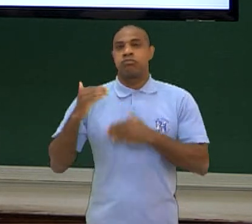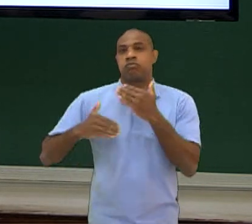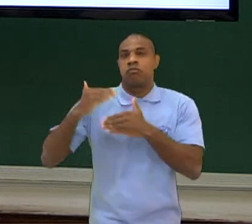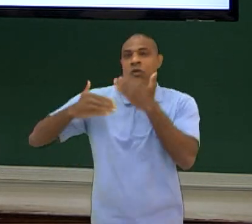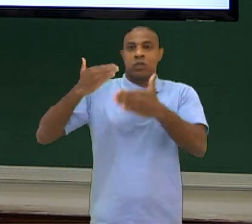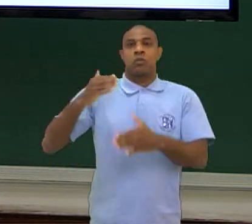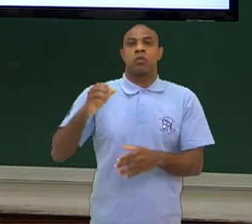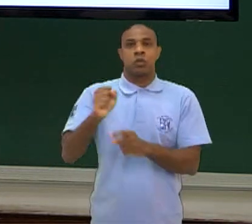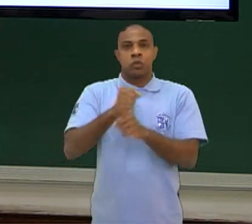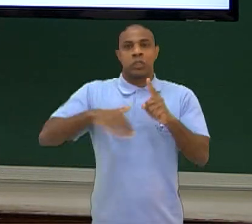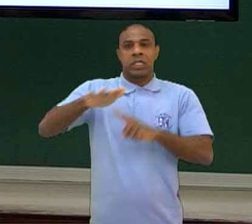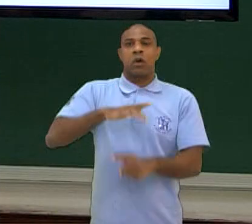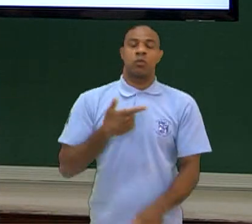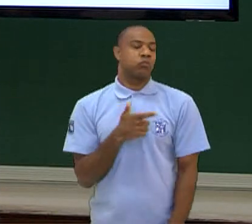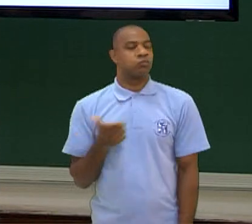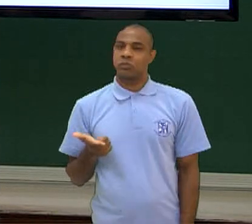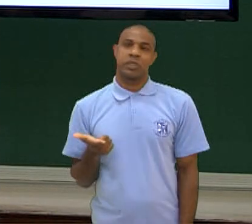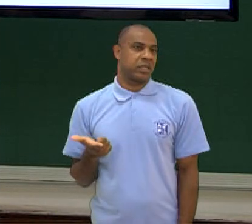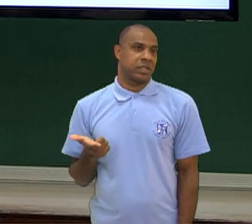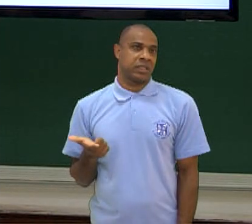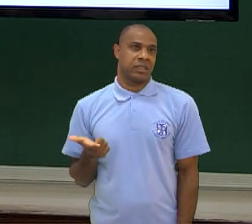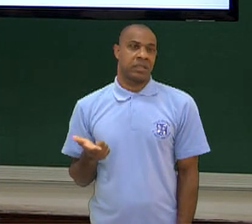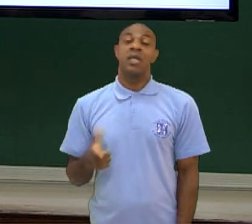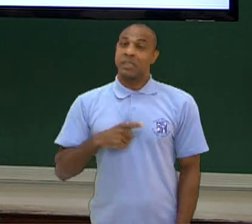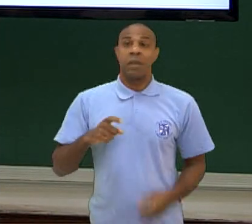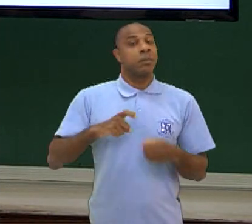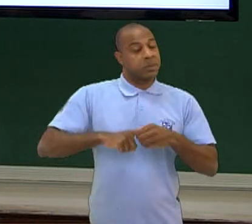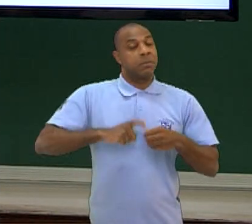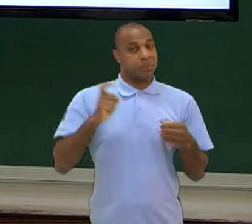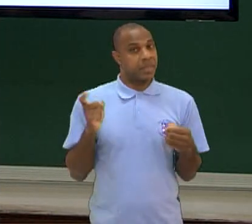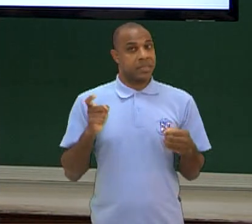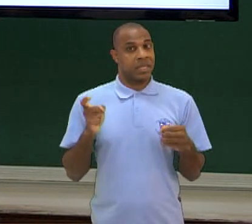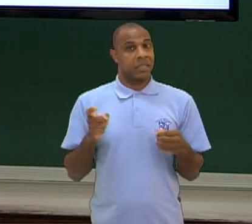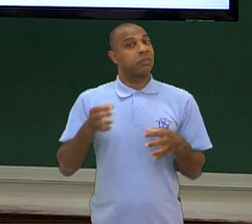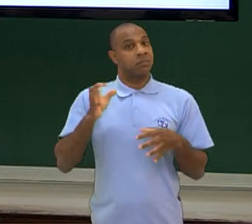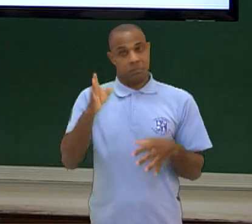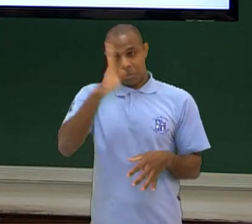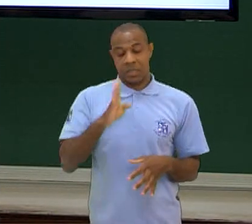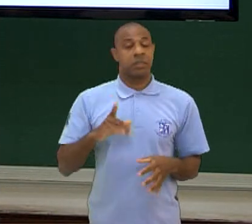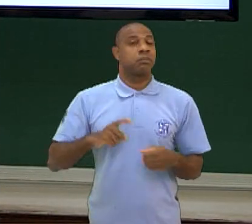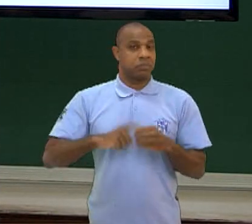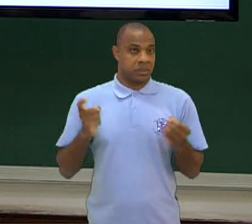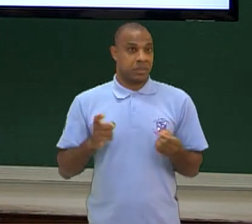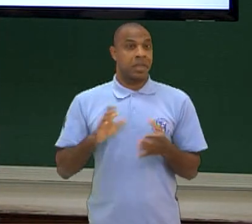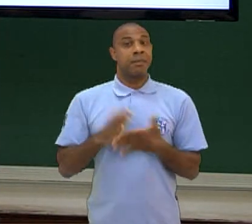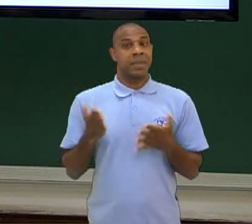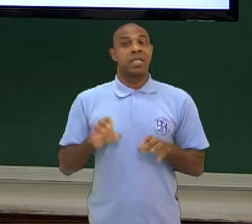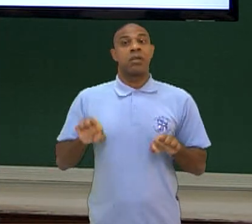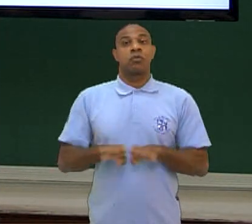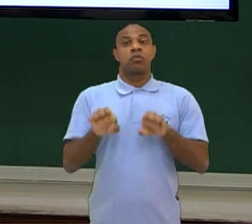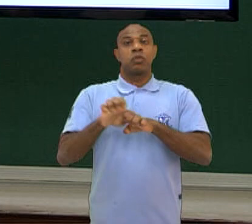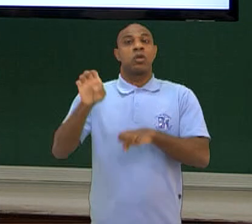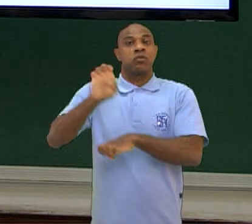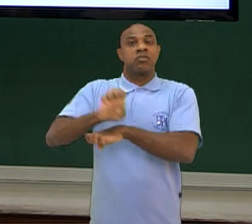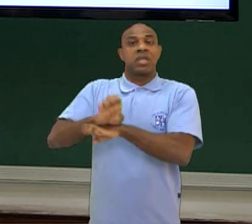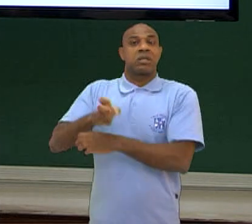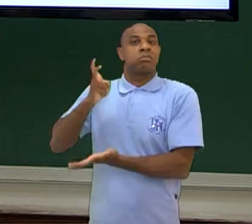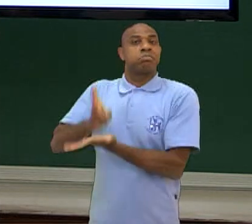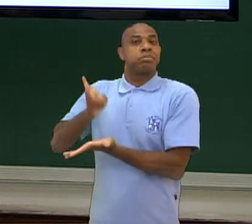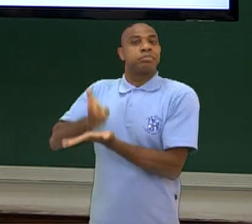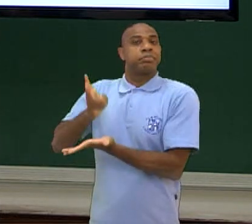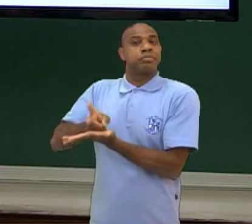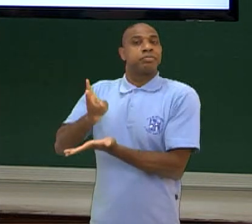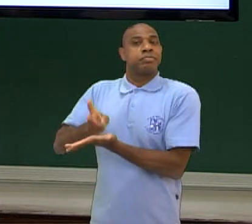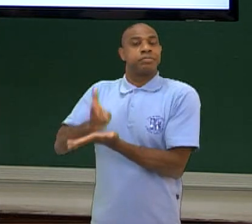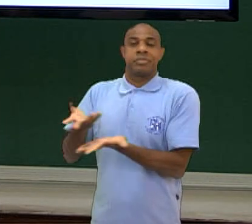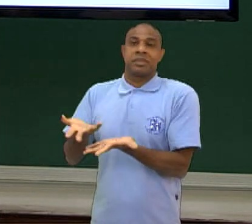social. A gente ficou independente, mas a estrutura brasileira, inclusive a estrutura do Estado, permaneceu a mesma. Então, mantém-se a